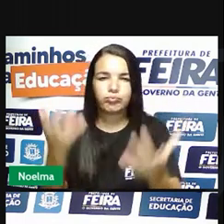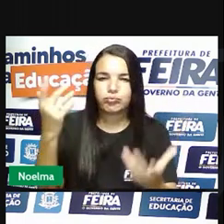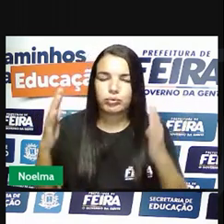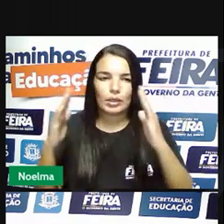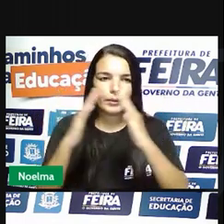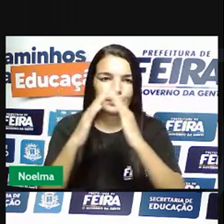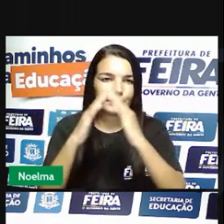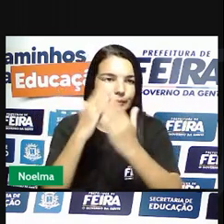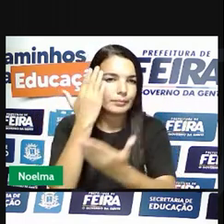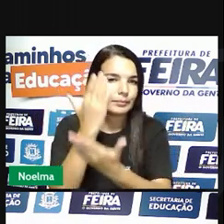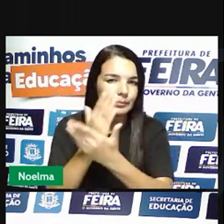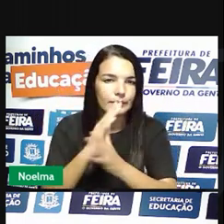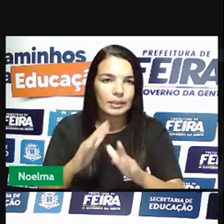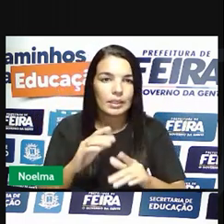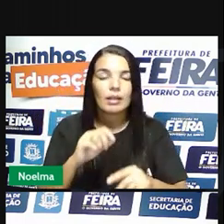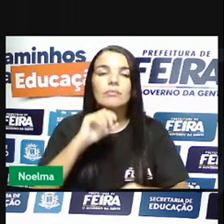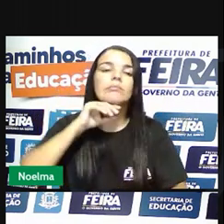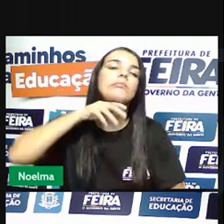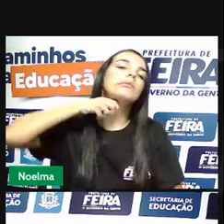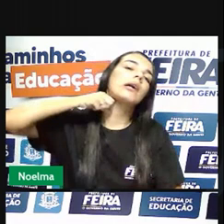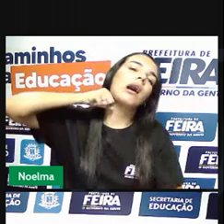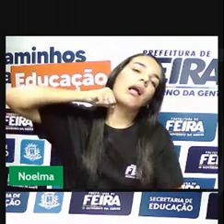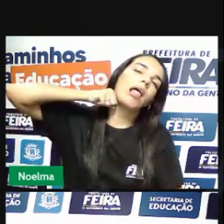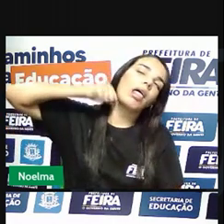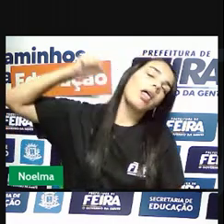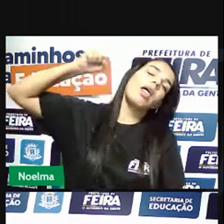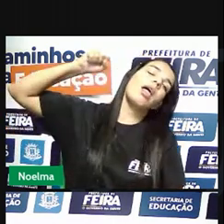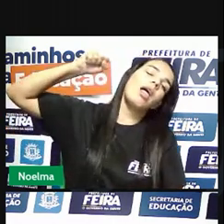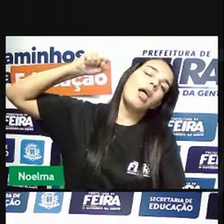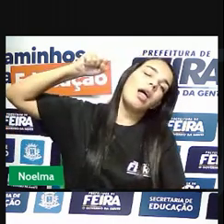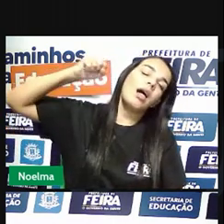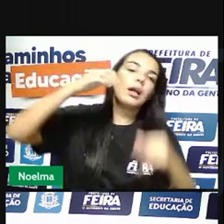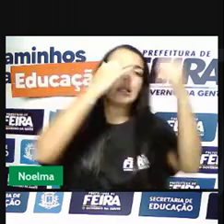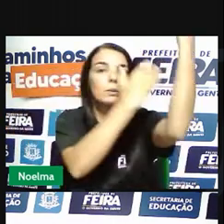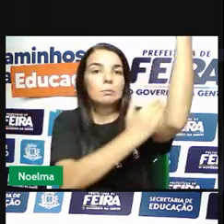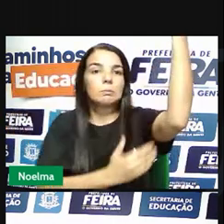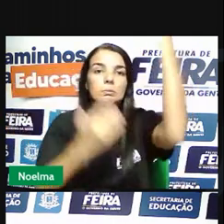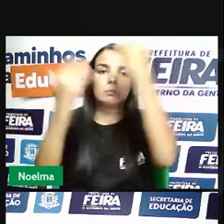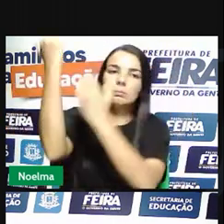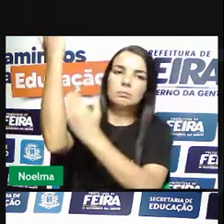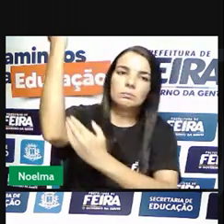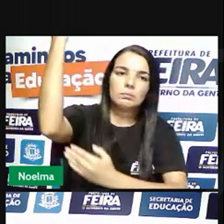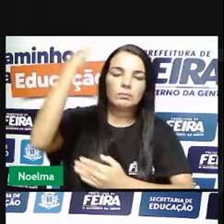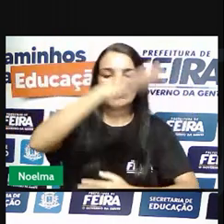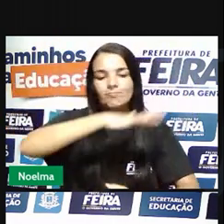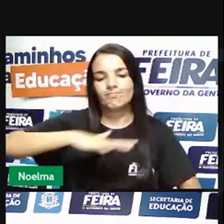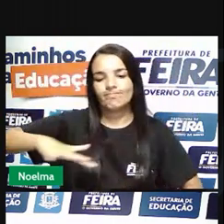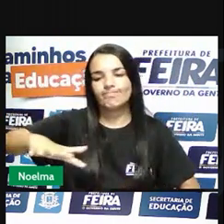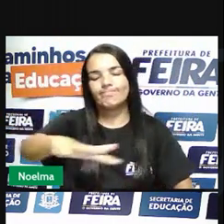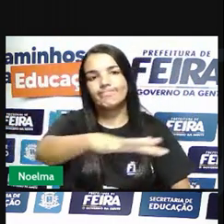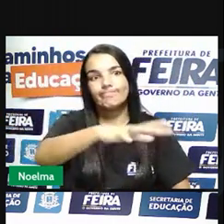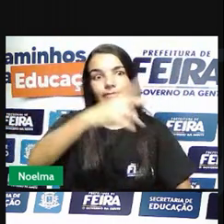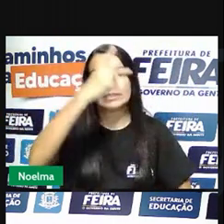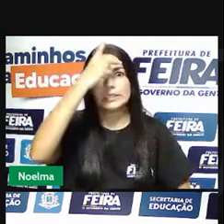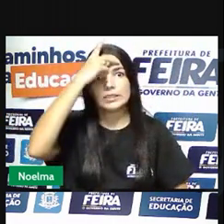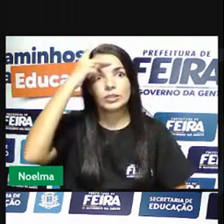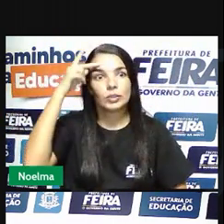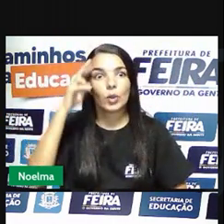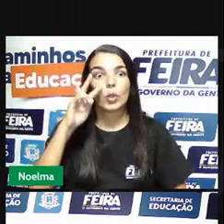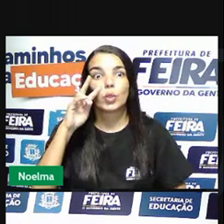aí Felipe dos Santos é enforcado, tendo seu corpo esquartejado em praça pública, né? E eles